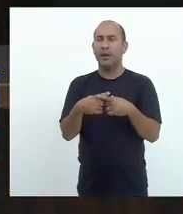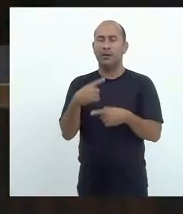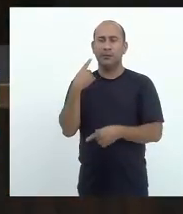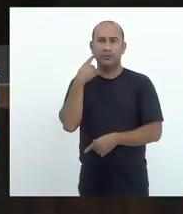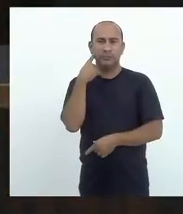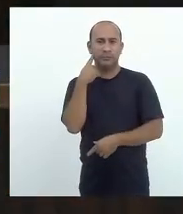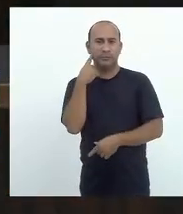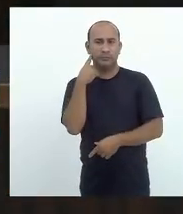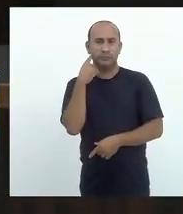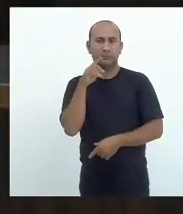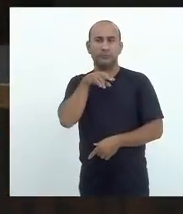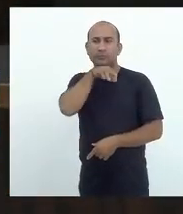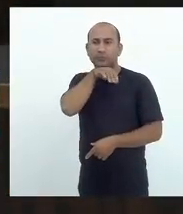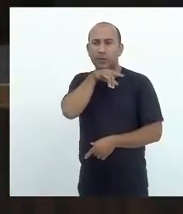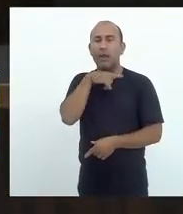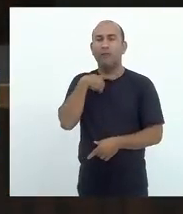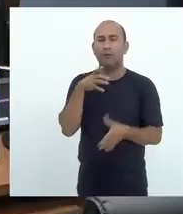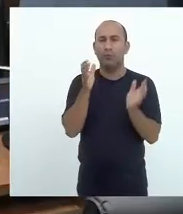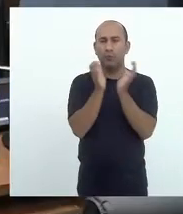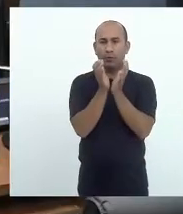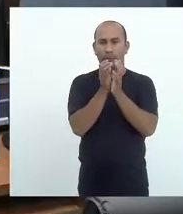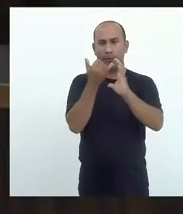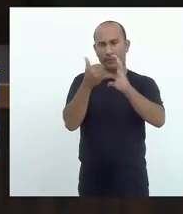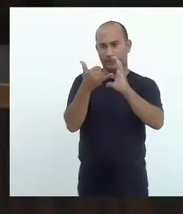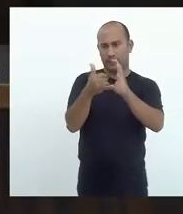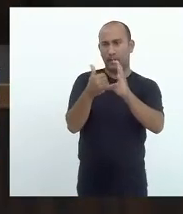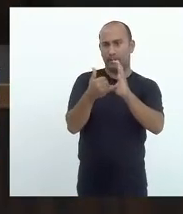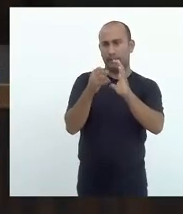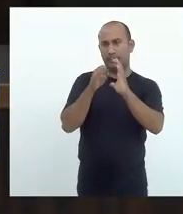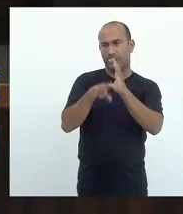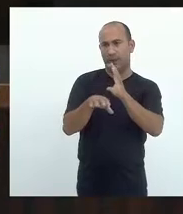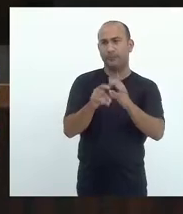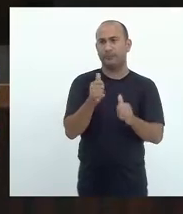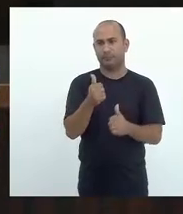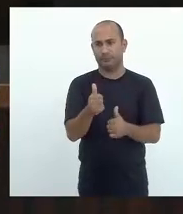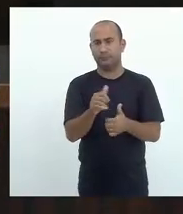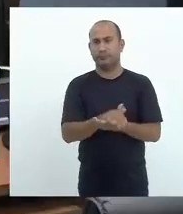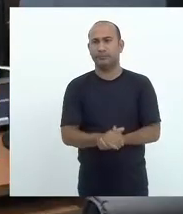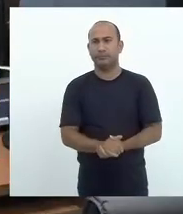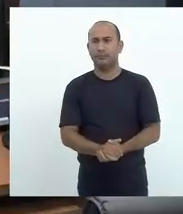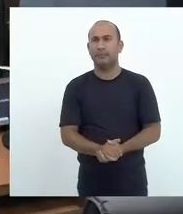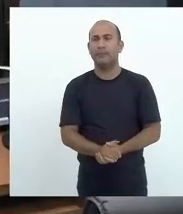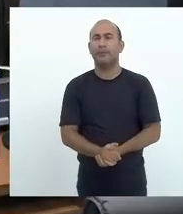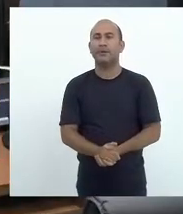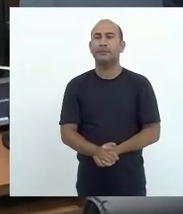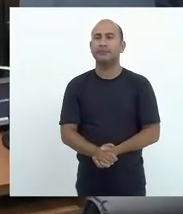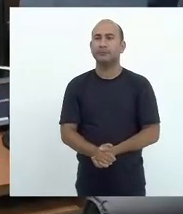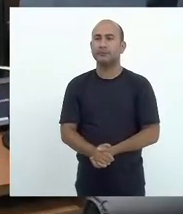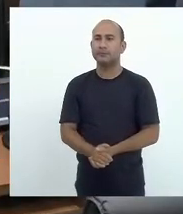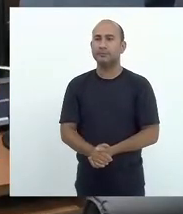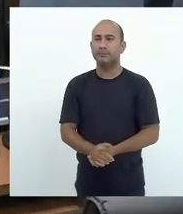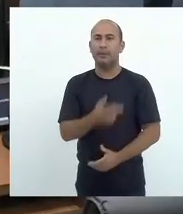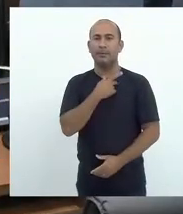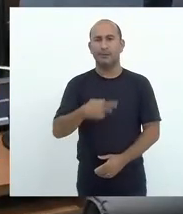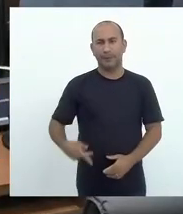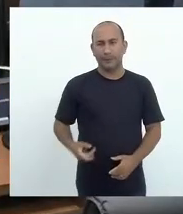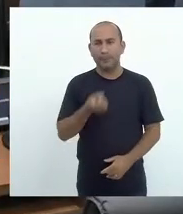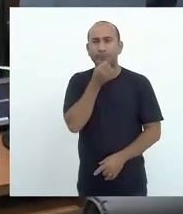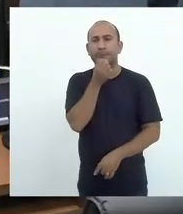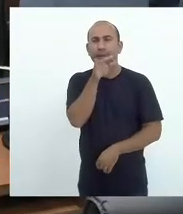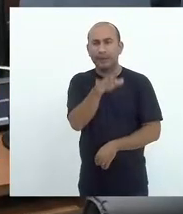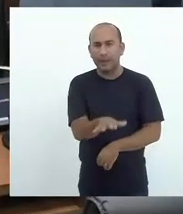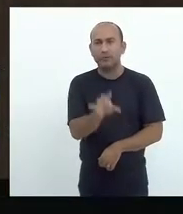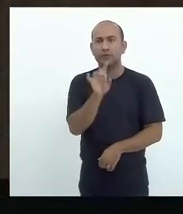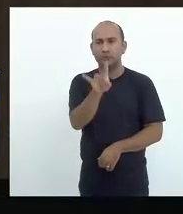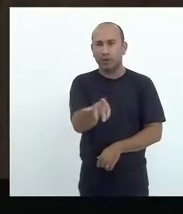Manda pelo Zap no grupo aí. Pela CCJ. Presidente, boa tarde. É jogo rápido. Eu só, para consignar